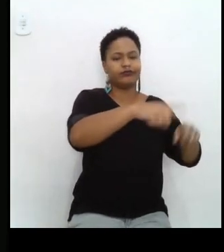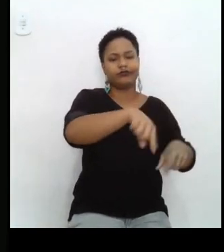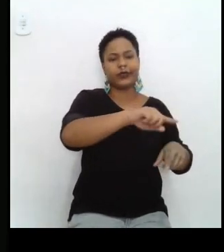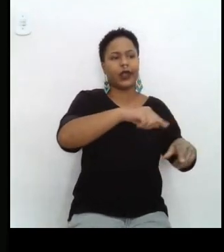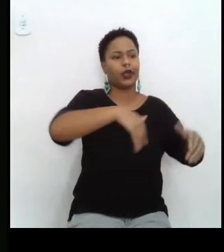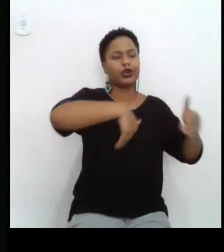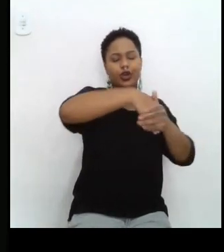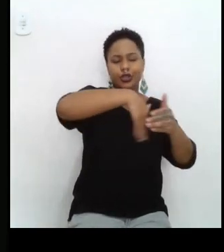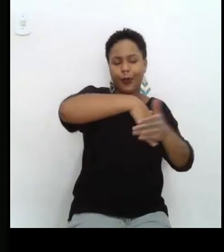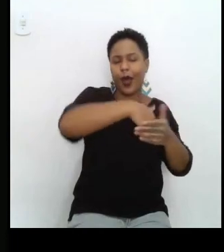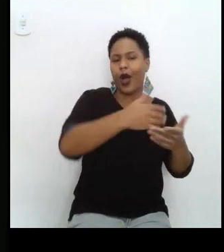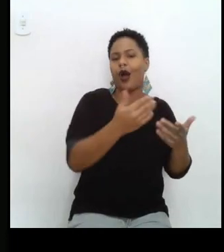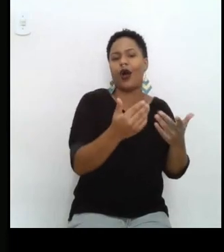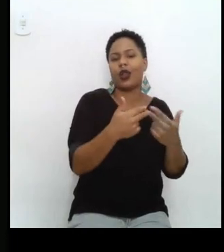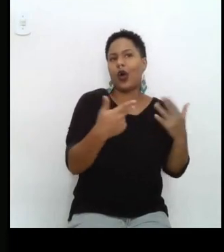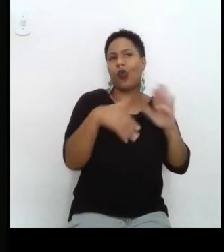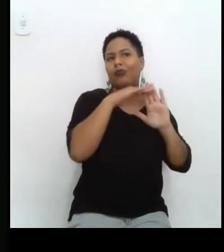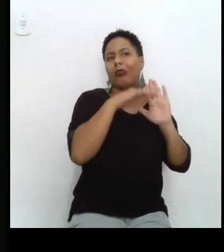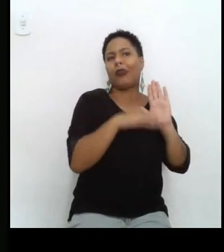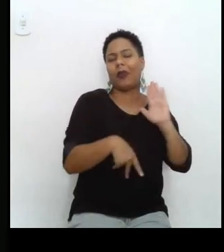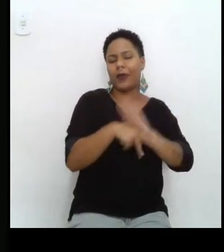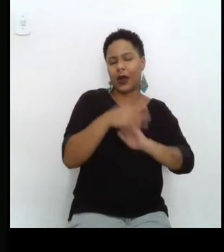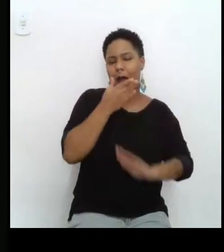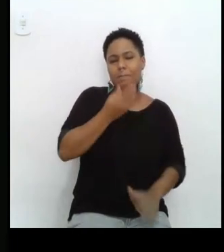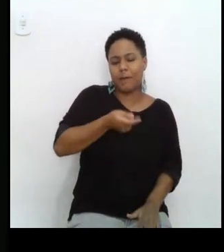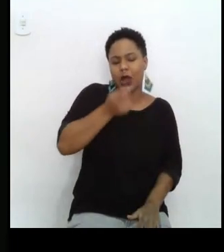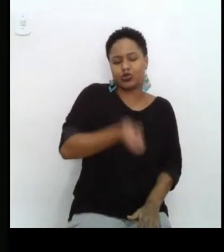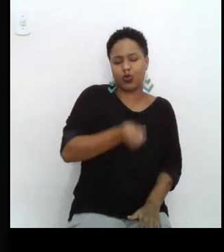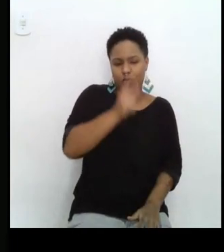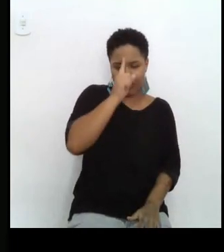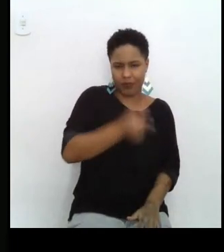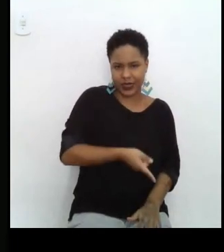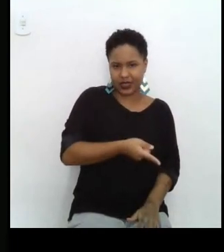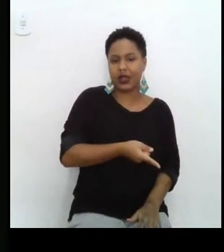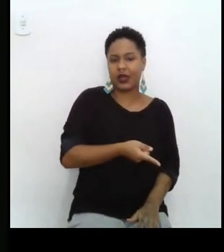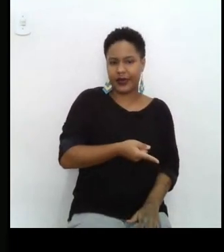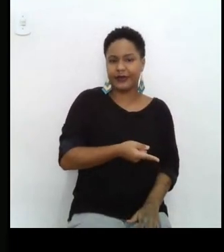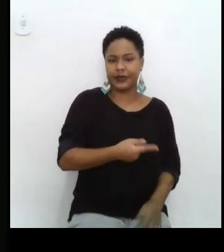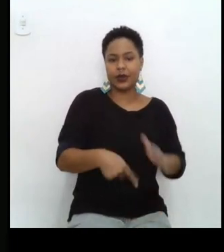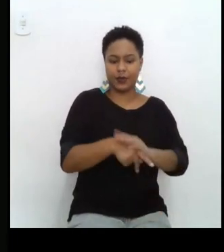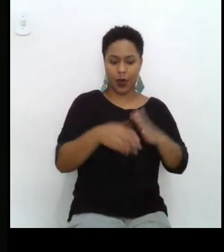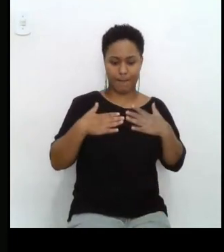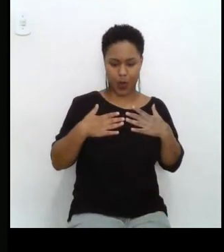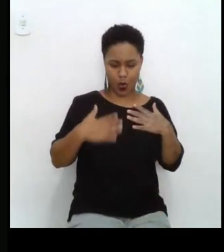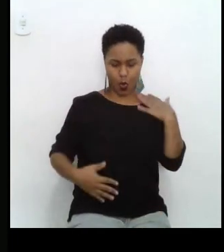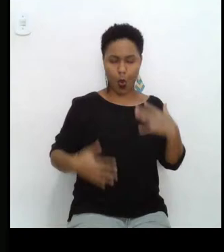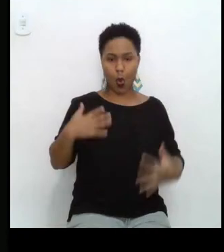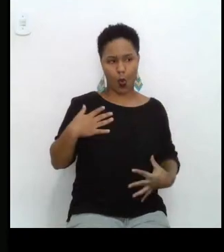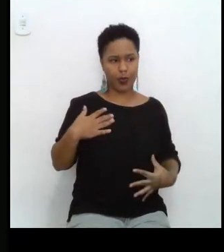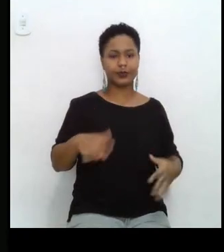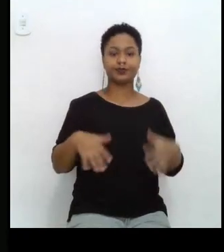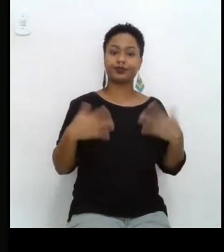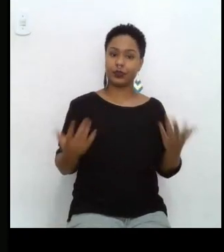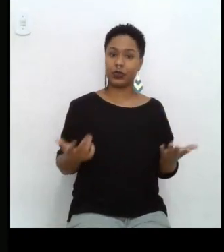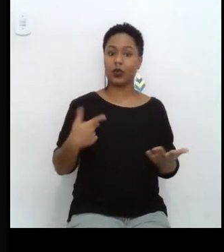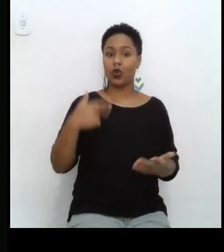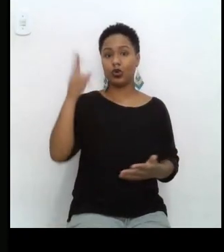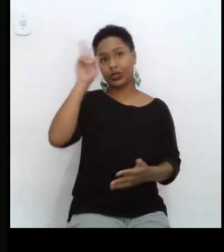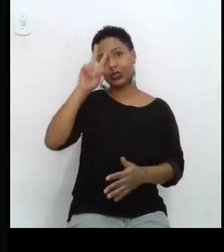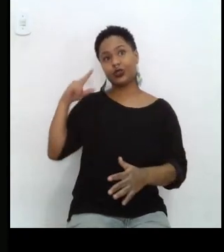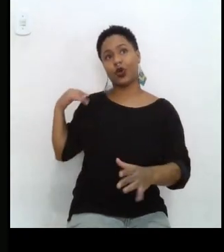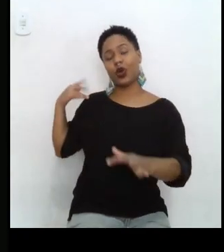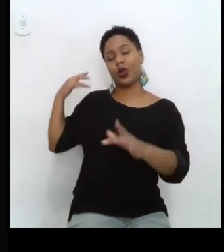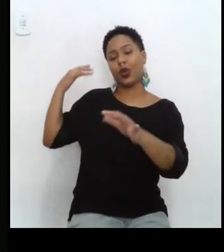ou todas essas premissas desses masculinidade que eram impostas para o para o meu corpo então eu já tenho uma história de